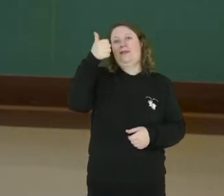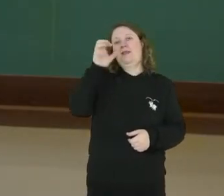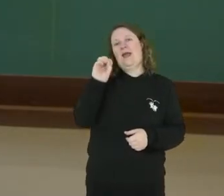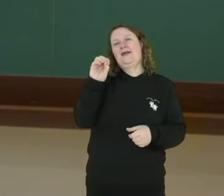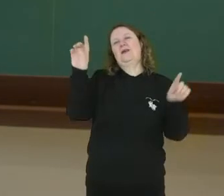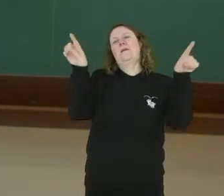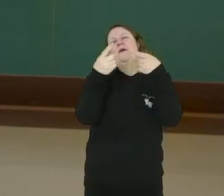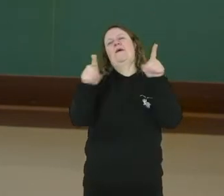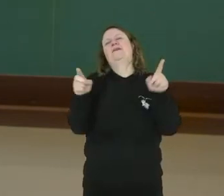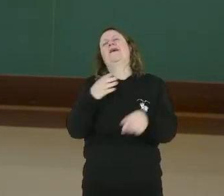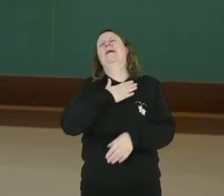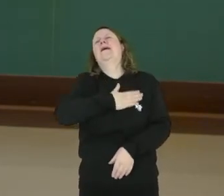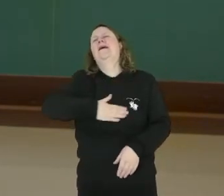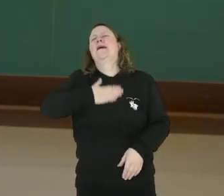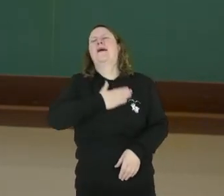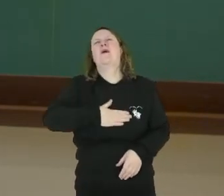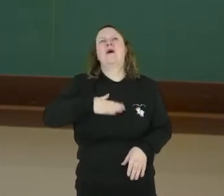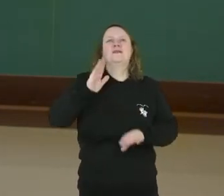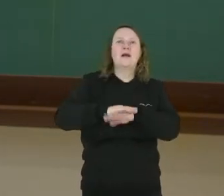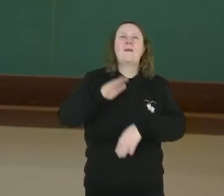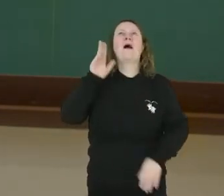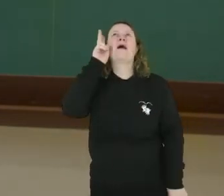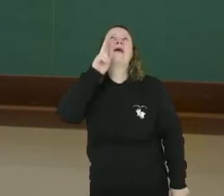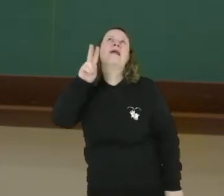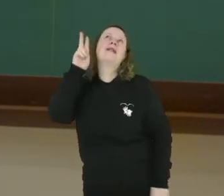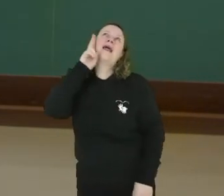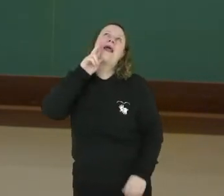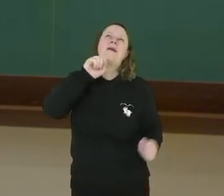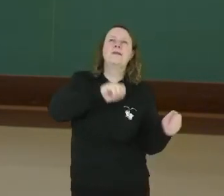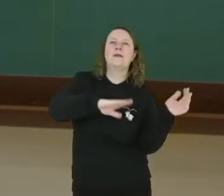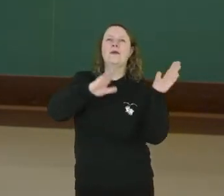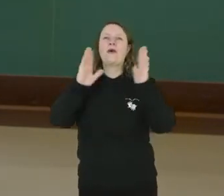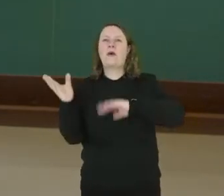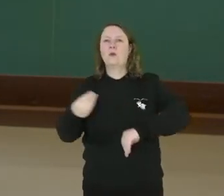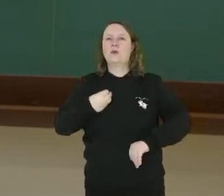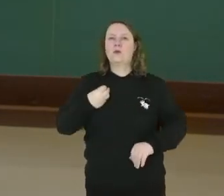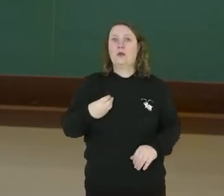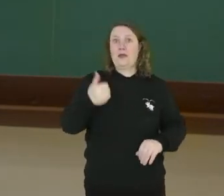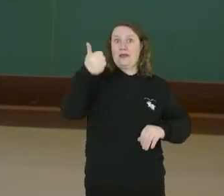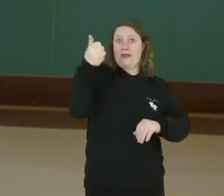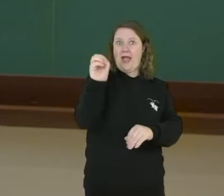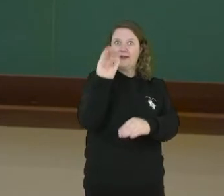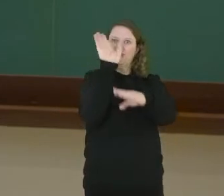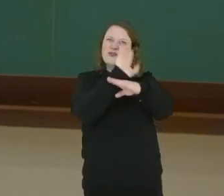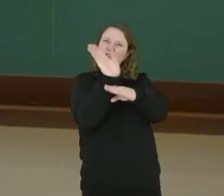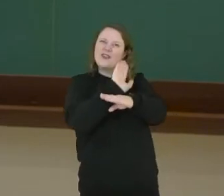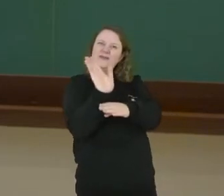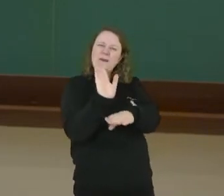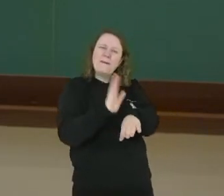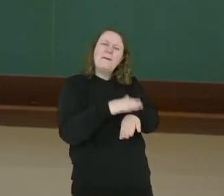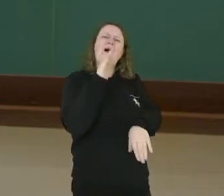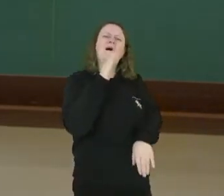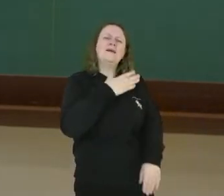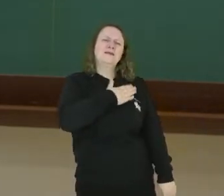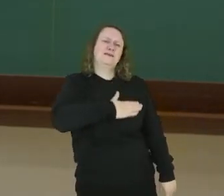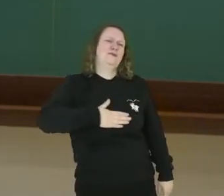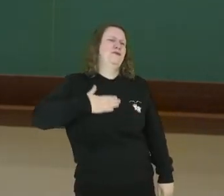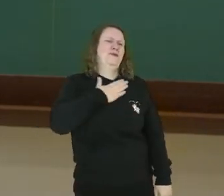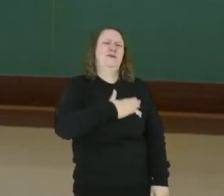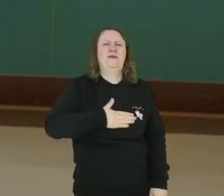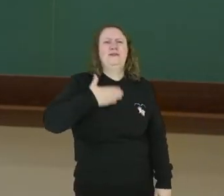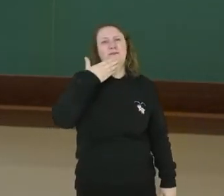fazem você pensar em alguma coisa, lembra um momento, alguma coisa lá? E os 10 filmes? Tem os 10 filmes prediletos.